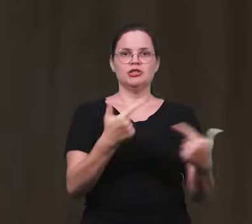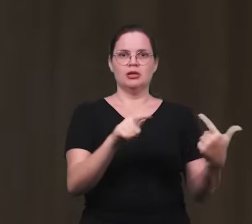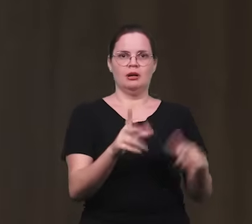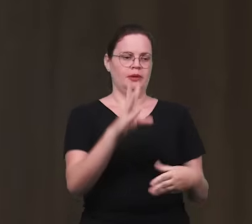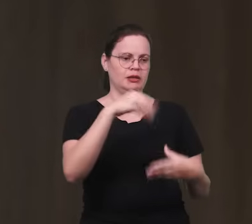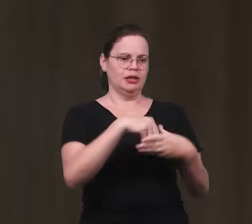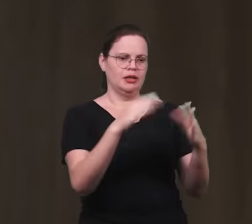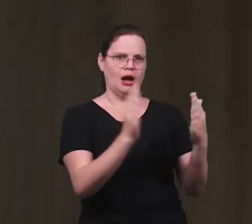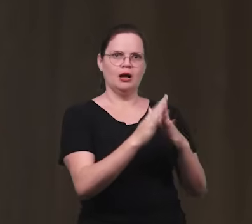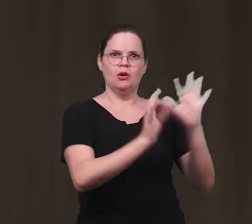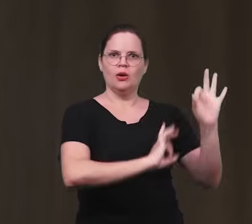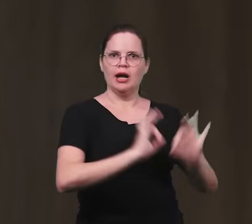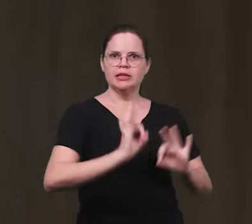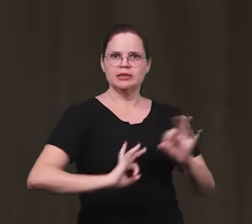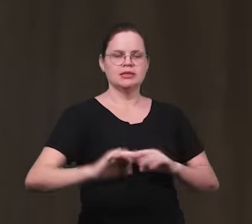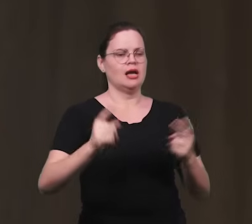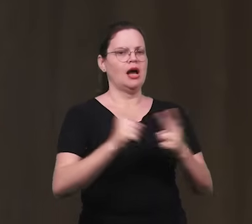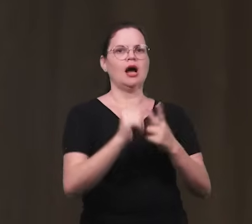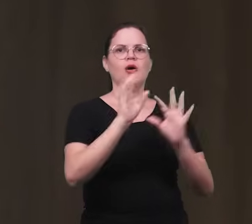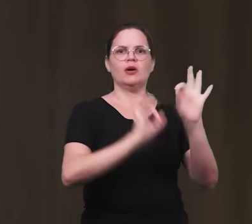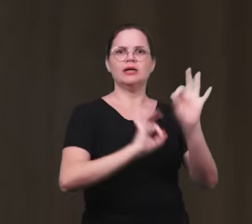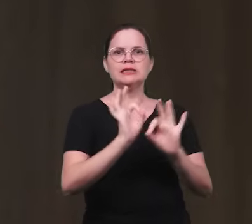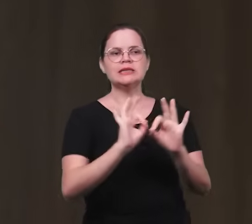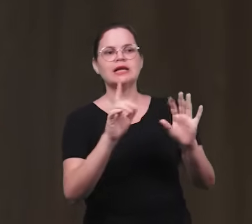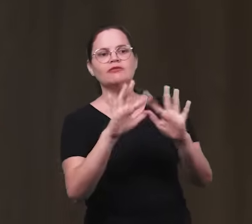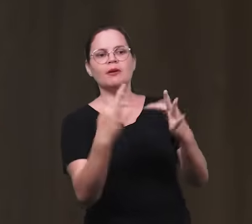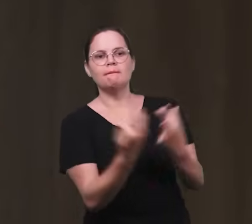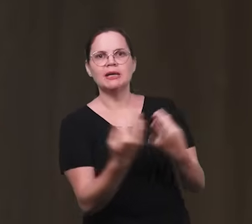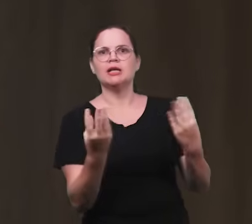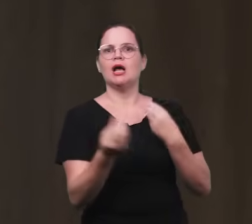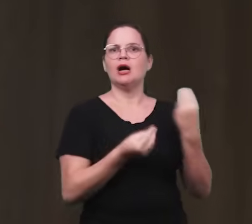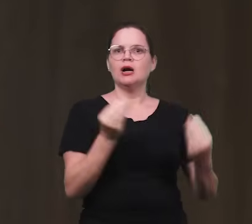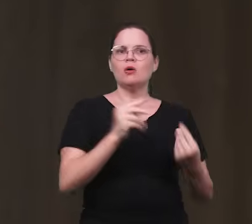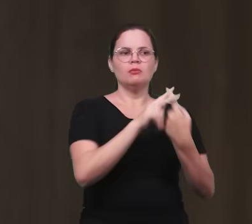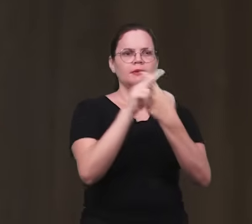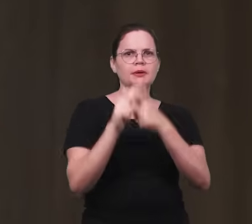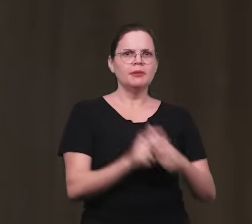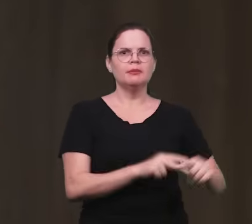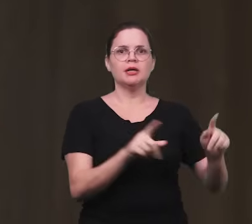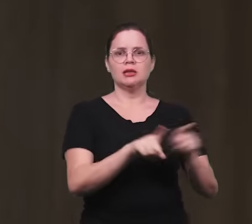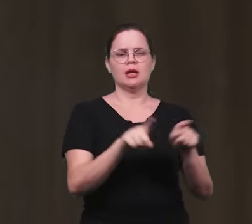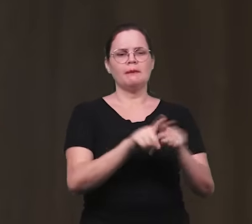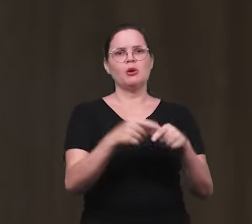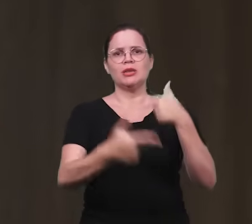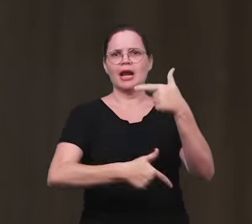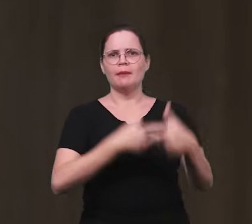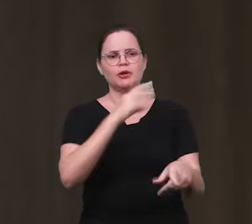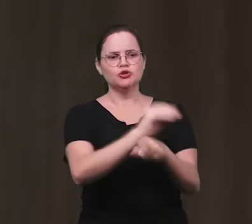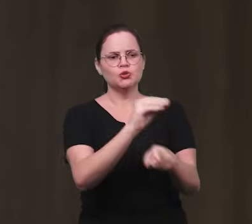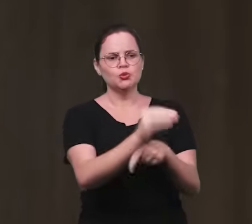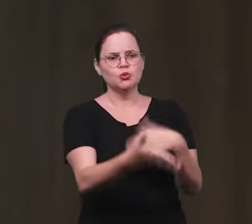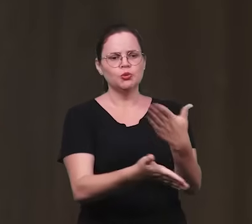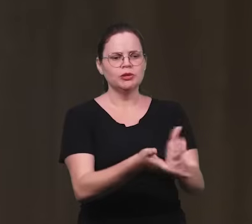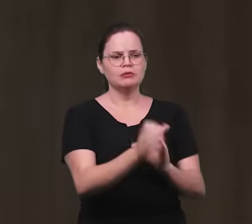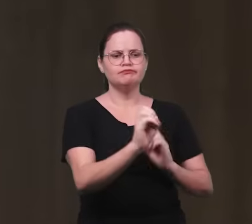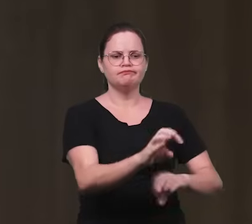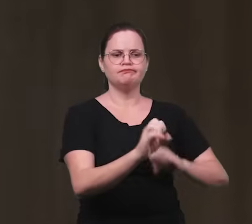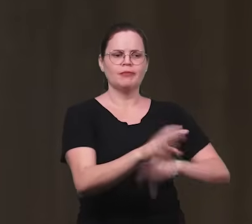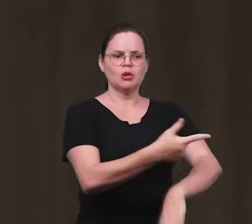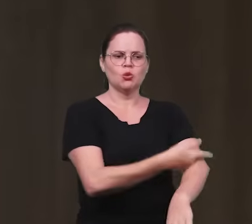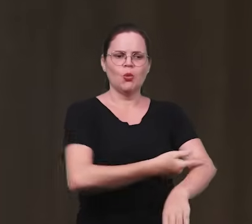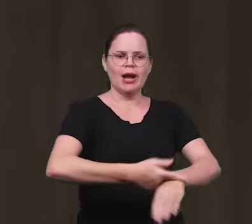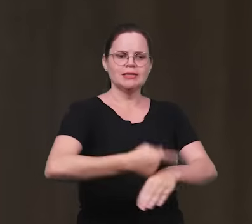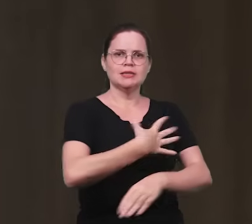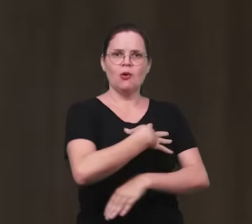na organização do nosso lar, da manutenção da nossa casa, é o trabalho com os filhos, na dedicação de uma educação,